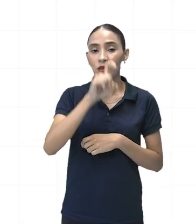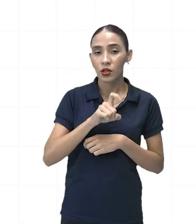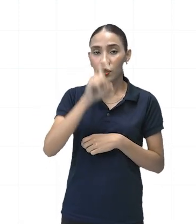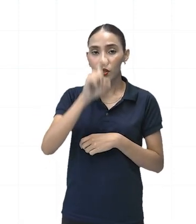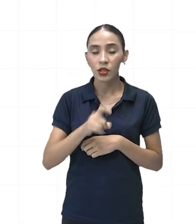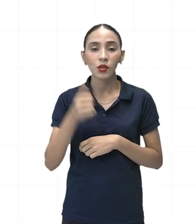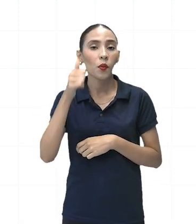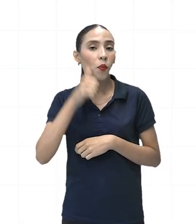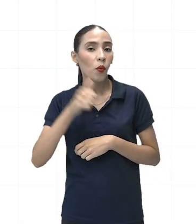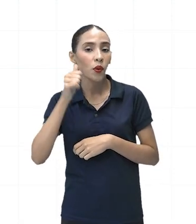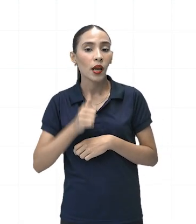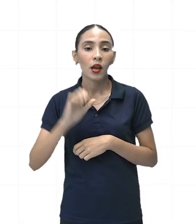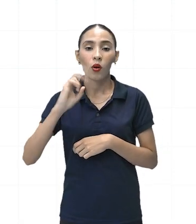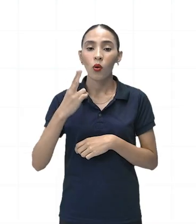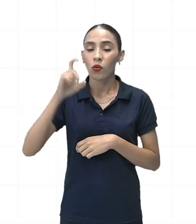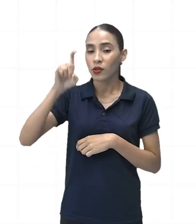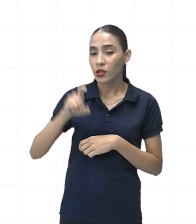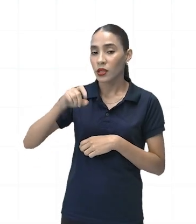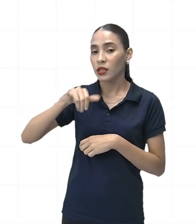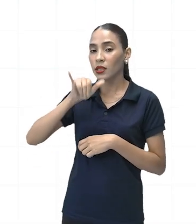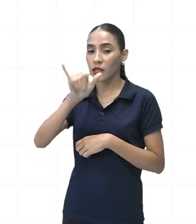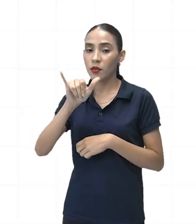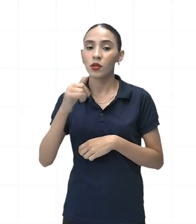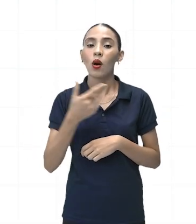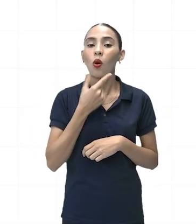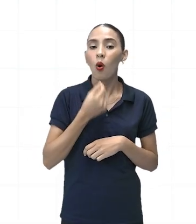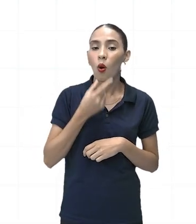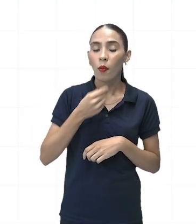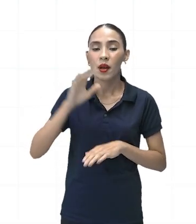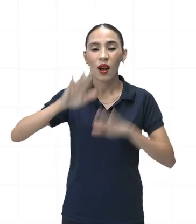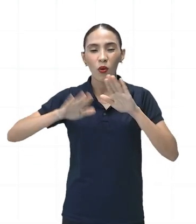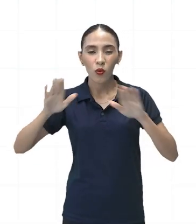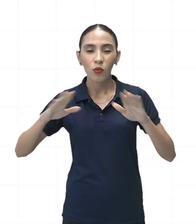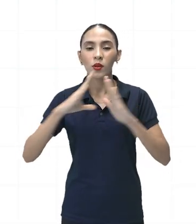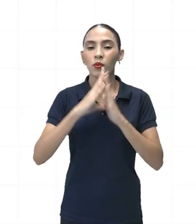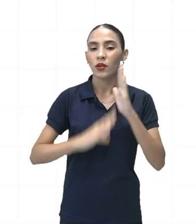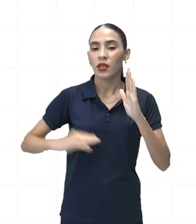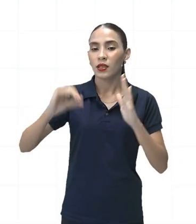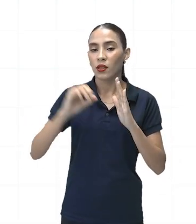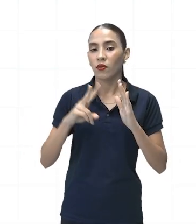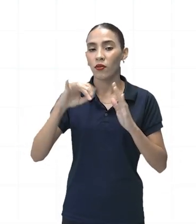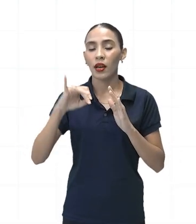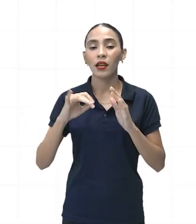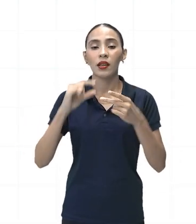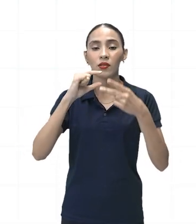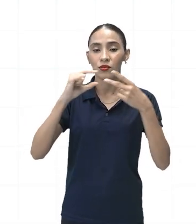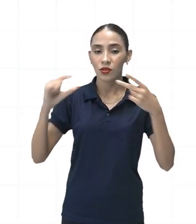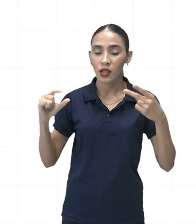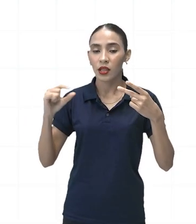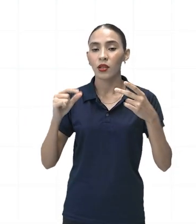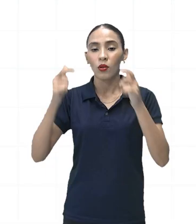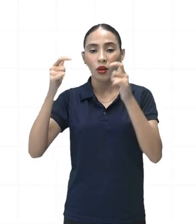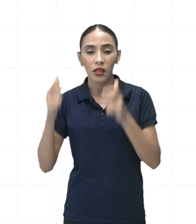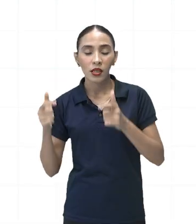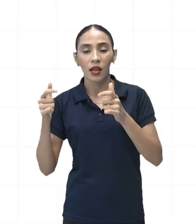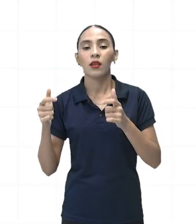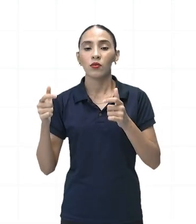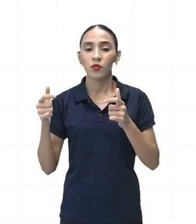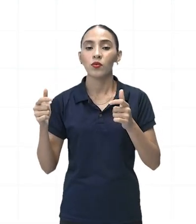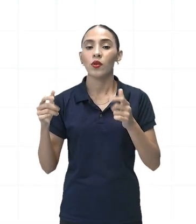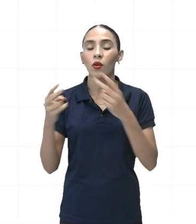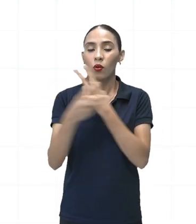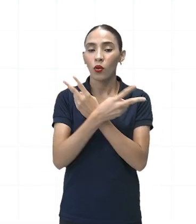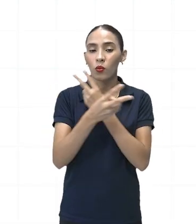para mulheres ou XY para os homens. Algumas vezes, as mutações ocorrem nos genes que estão localizados justamente